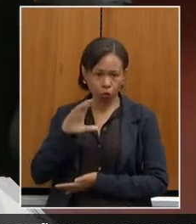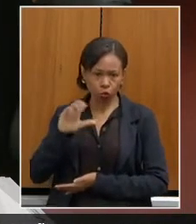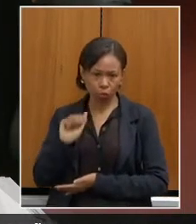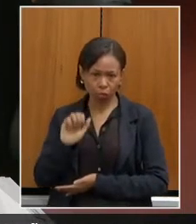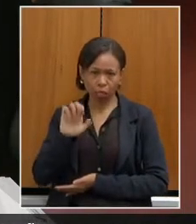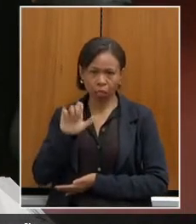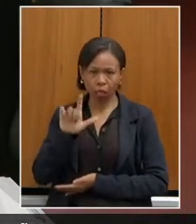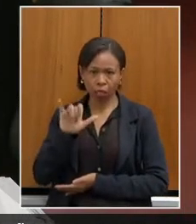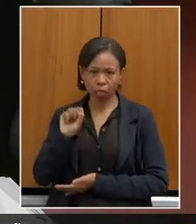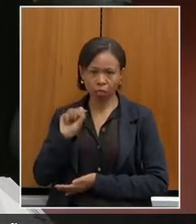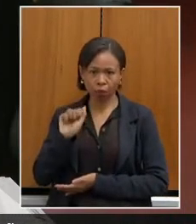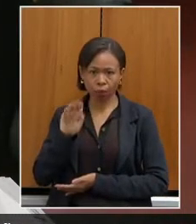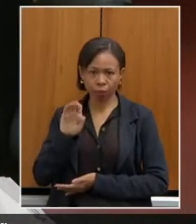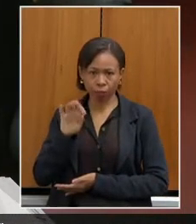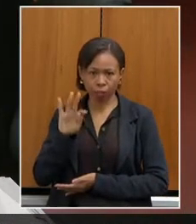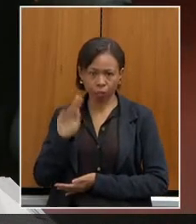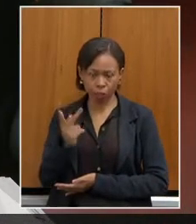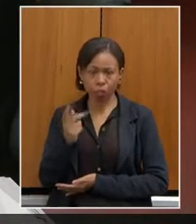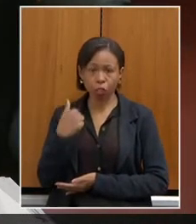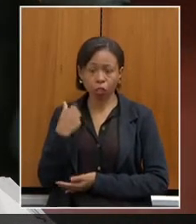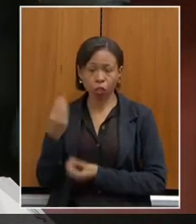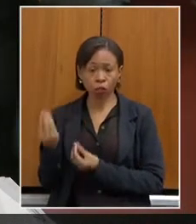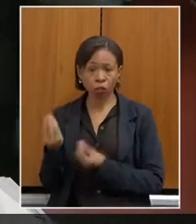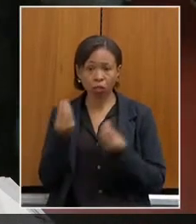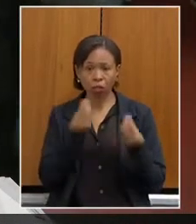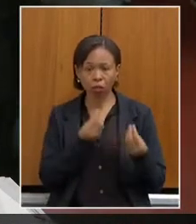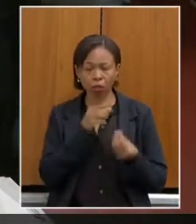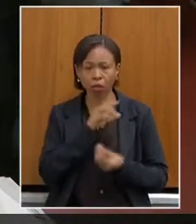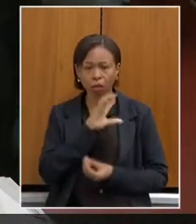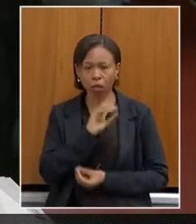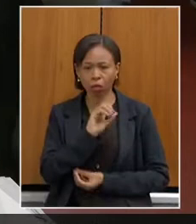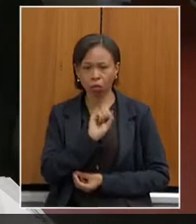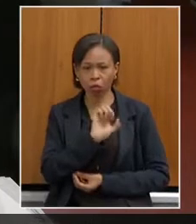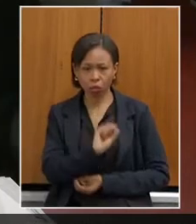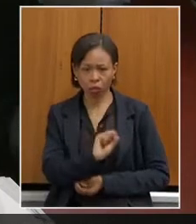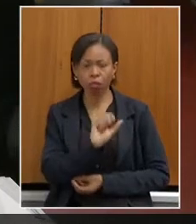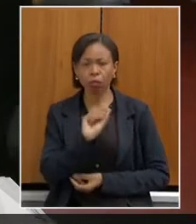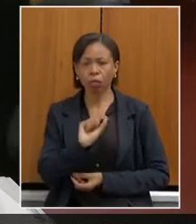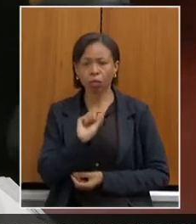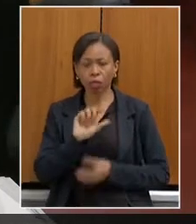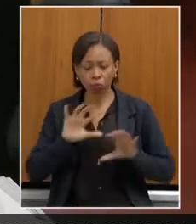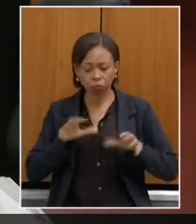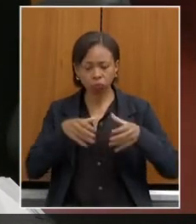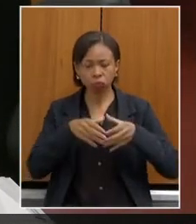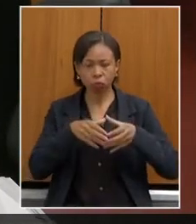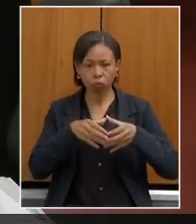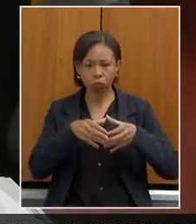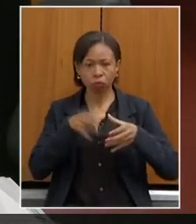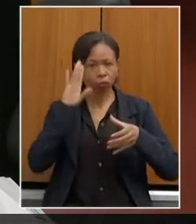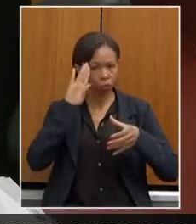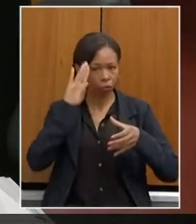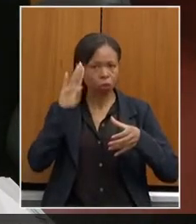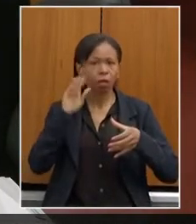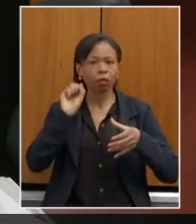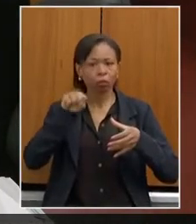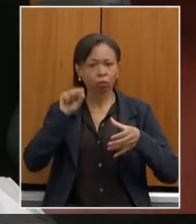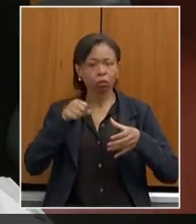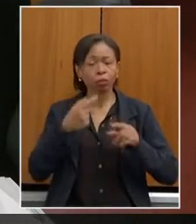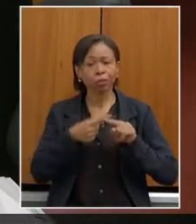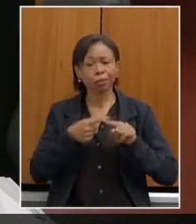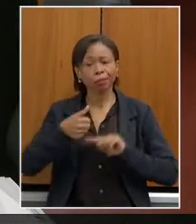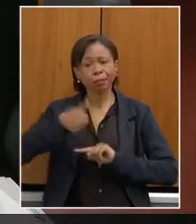COIS com a pertinência encaminharemos ao Ministério da Saúde para inclusão como grupo prioritário porque isso tem que passar pela CIT